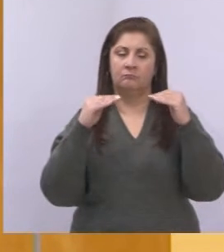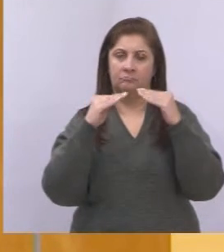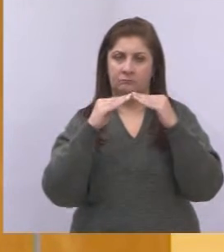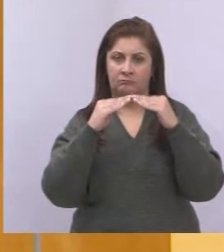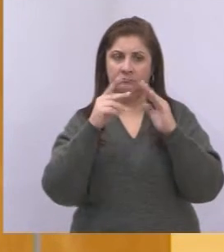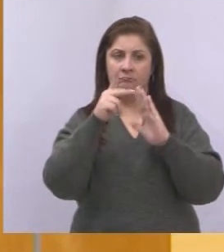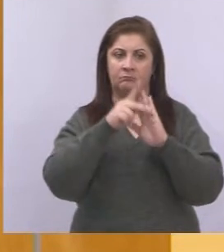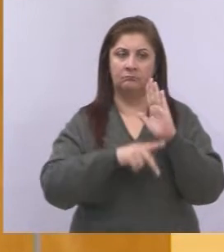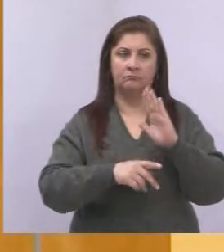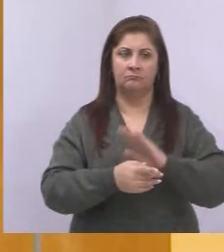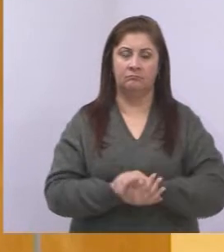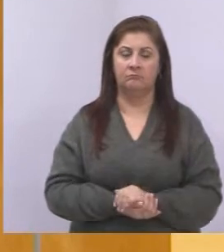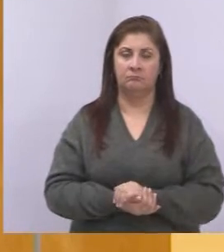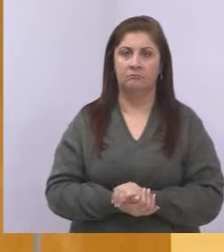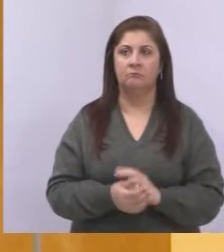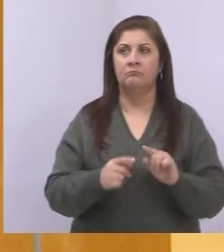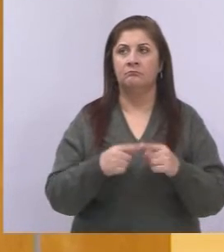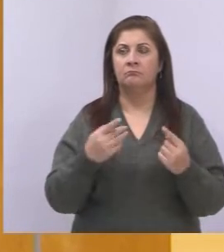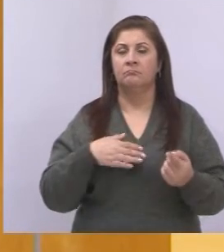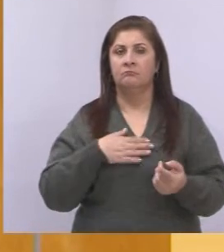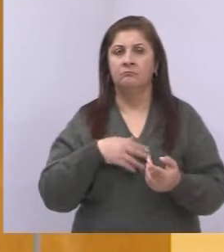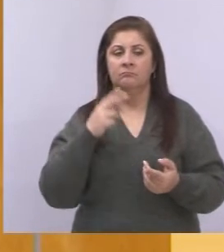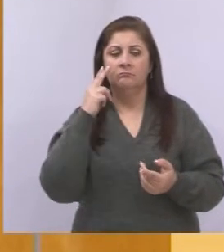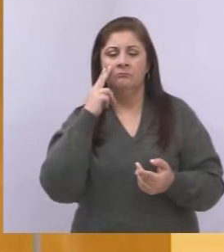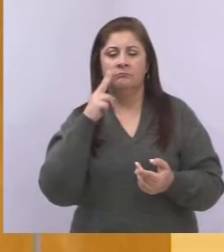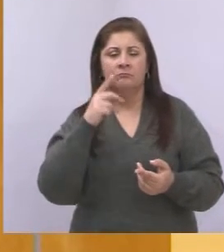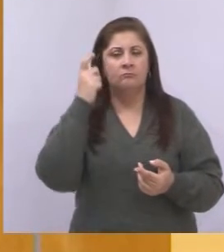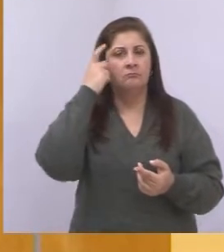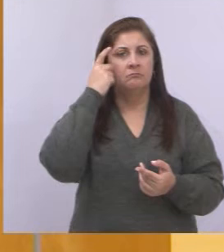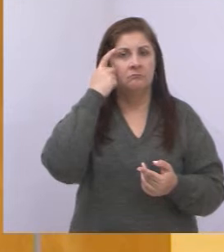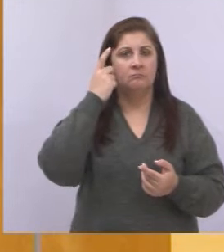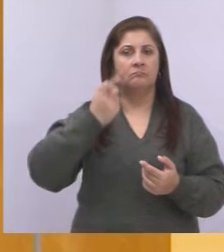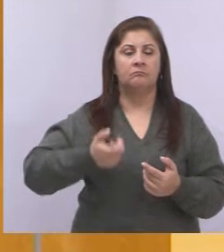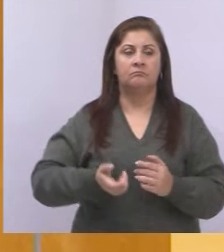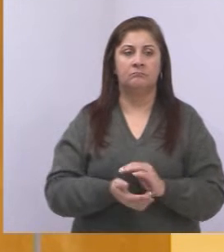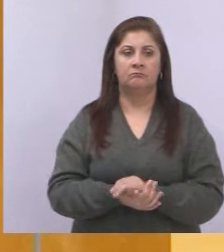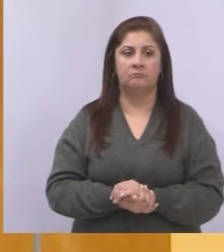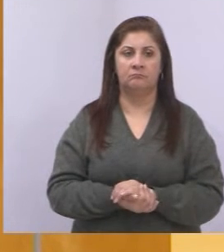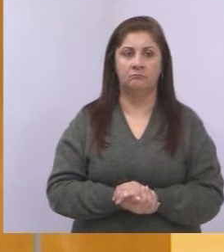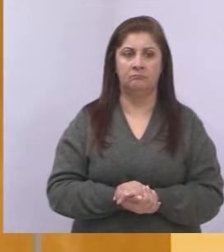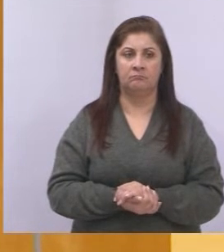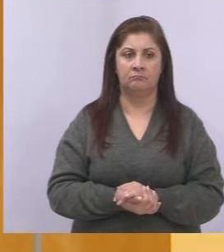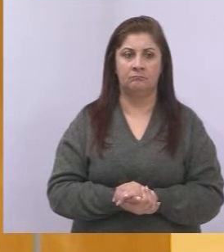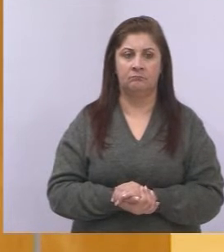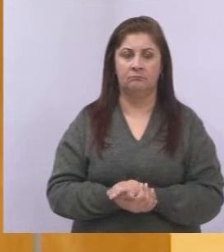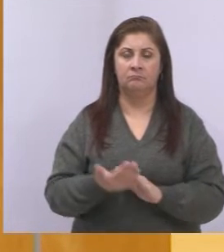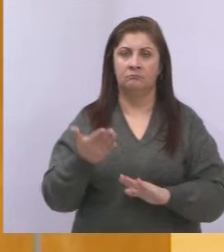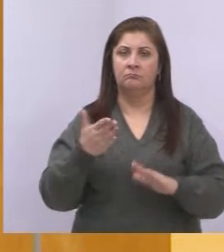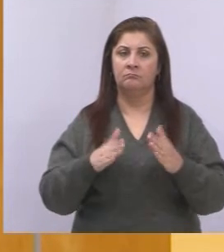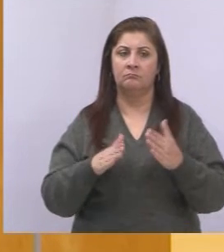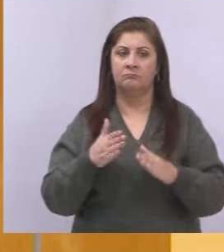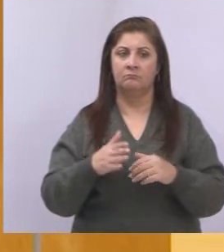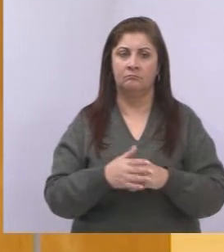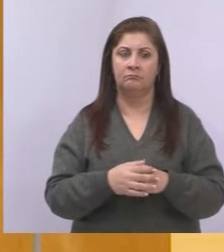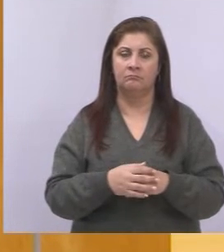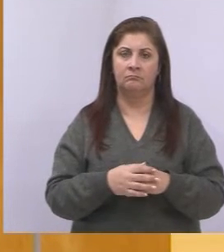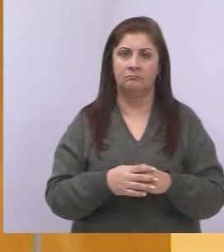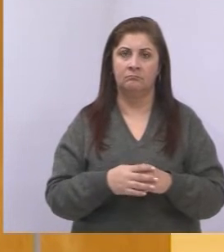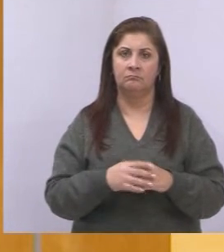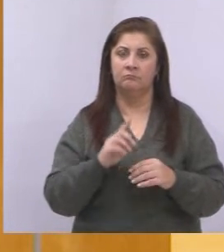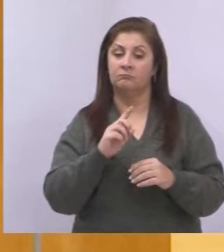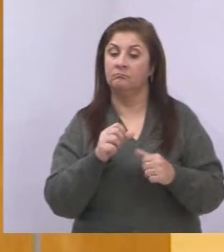favorável ao projeto, mas gostaria que Vossa Senhoria pensasse numa possibilidade, talvez, de não